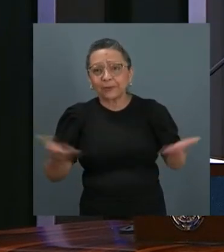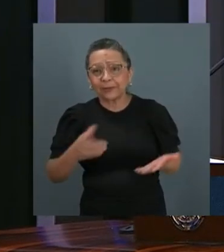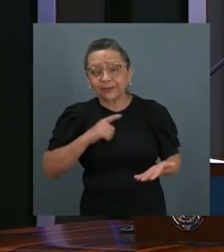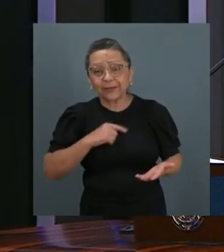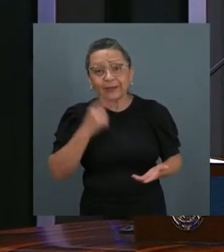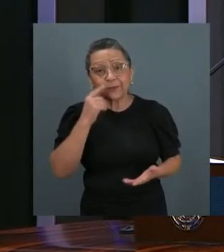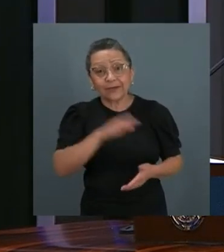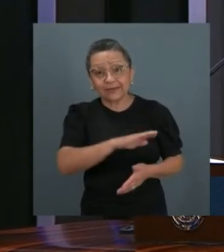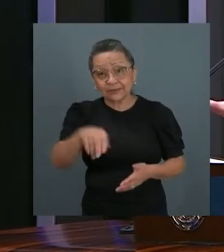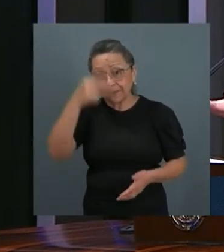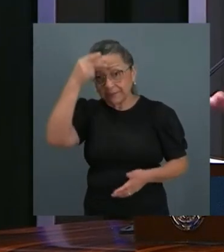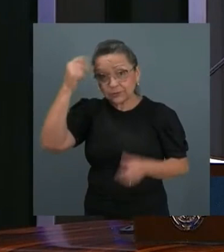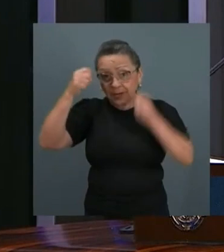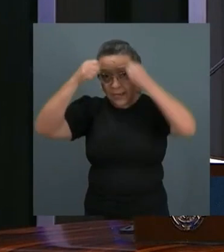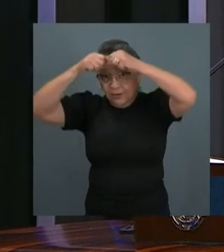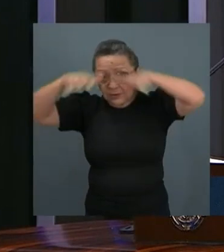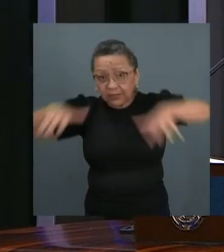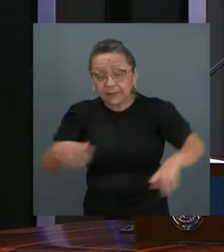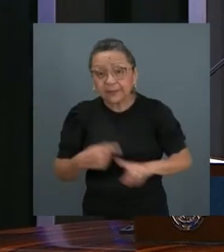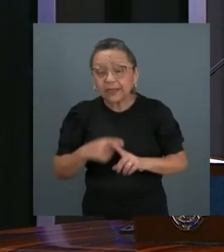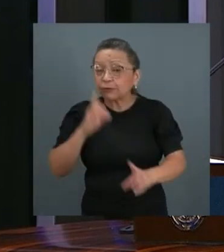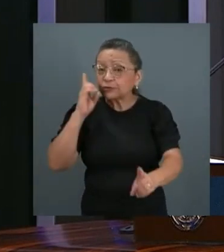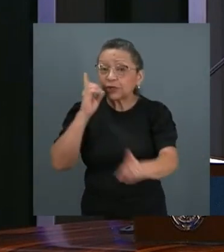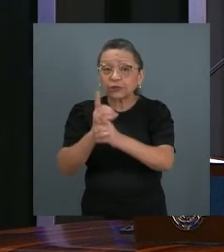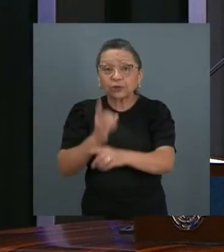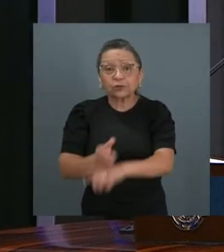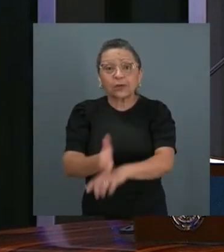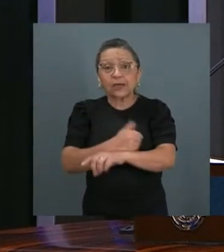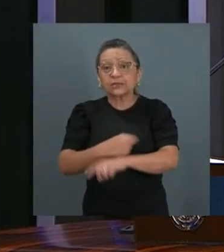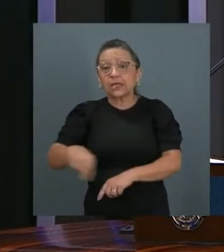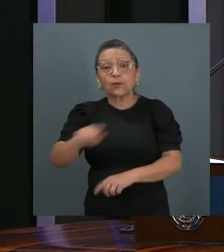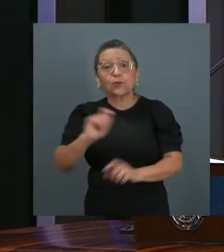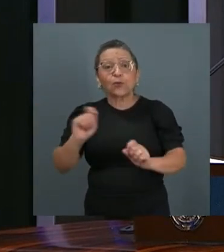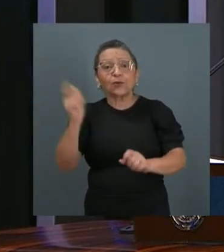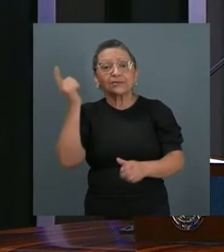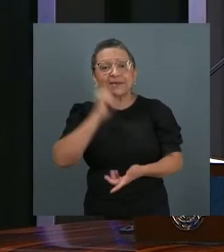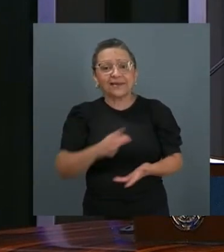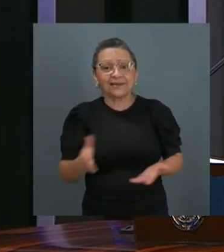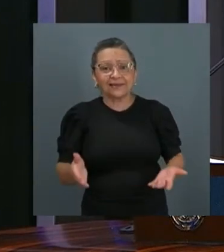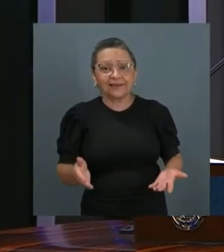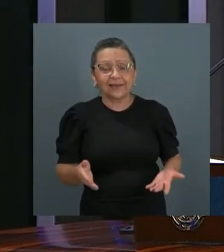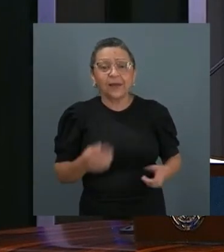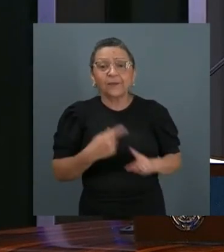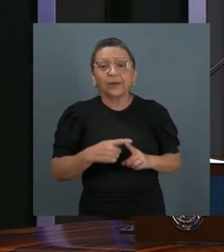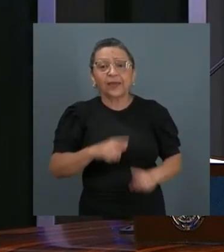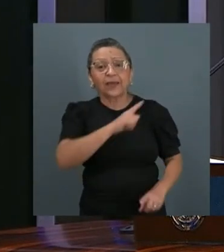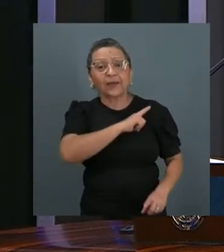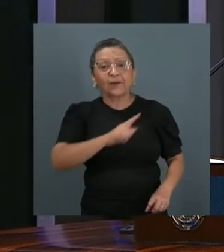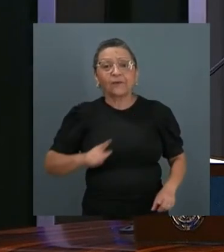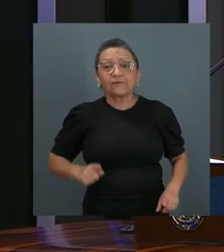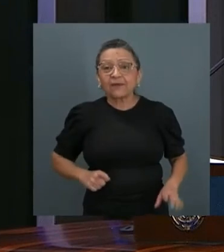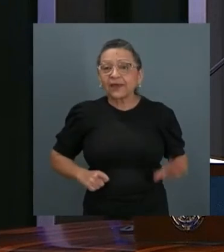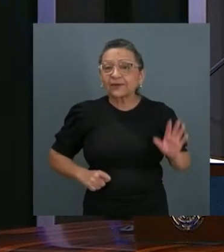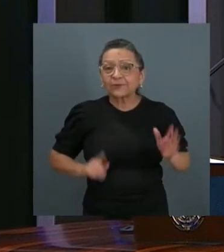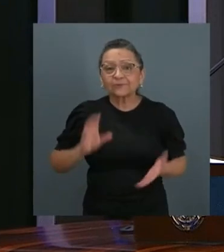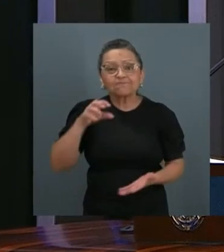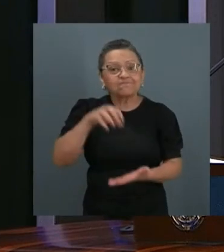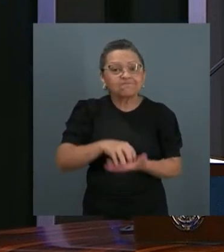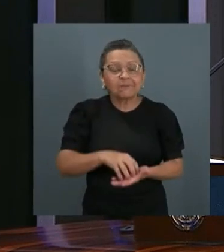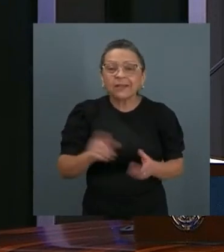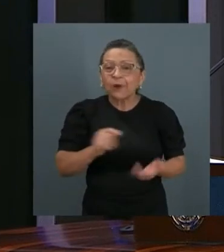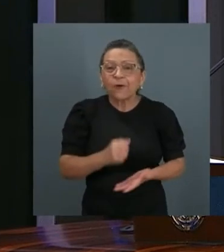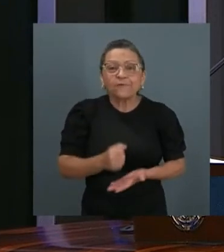aos autistas é ter o diagnóstico precoce. Eles não conseguem. O governo não oferece